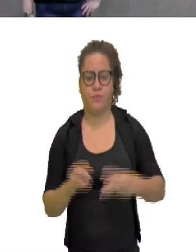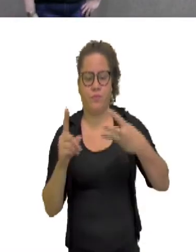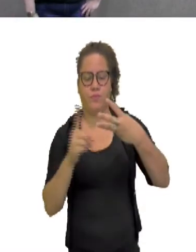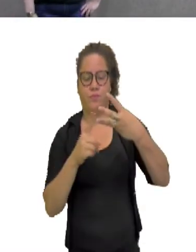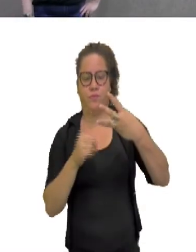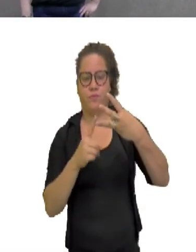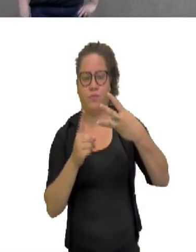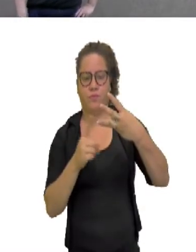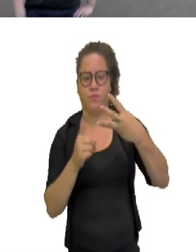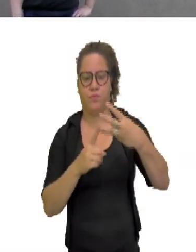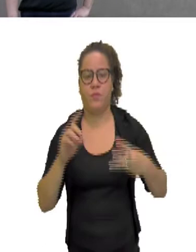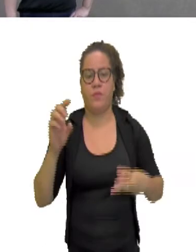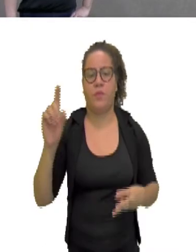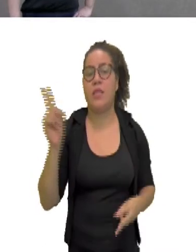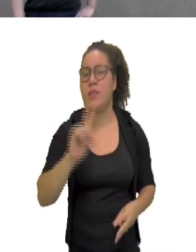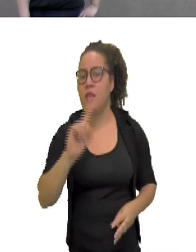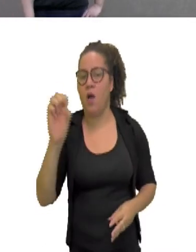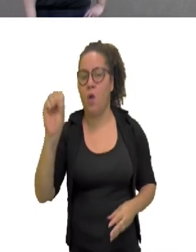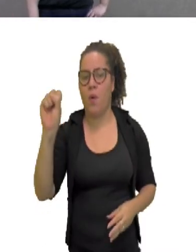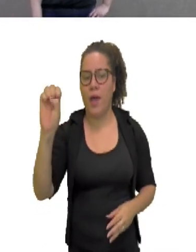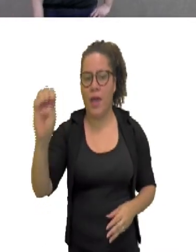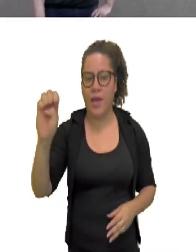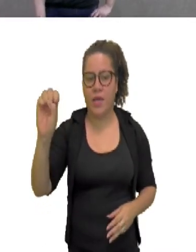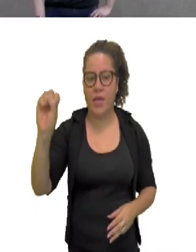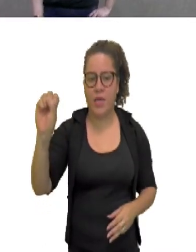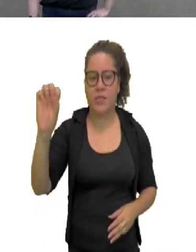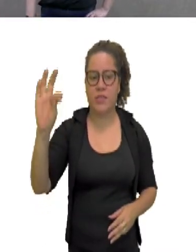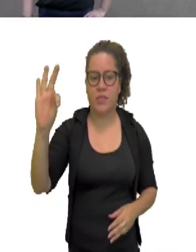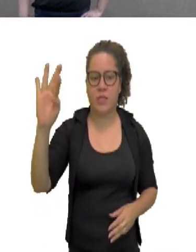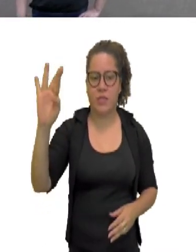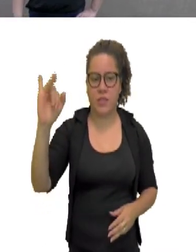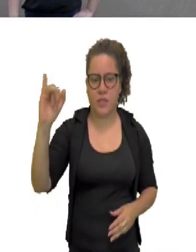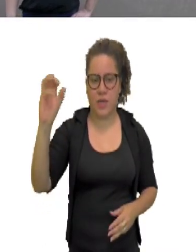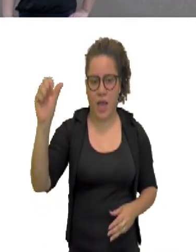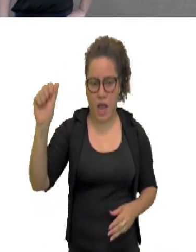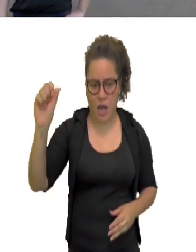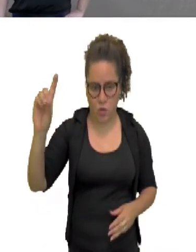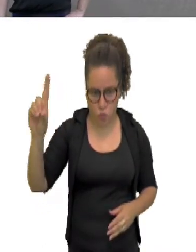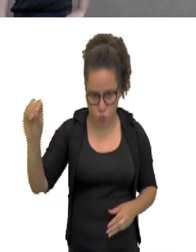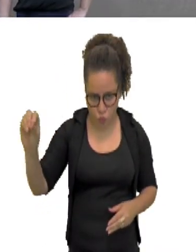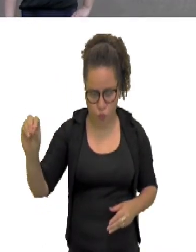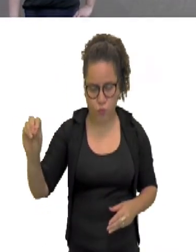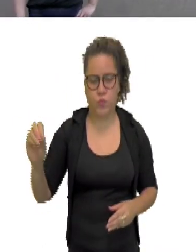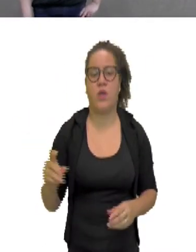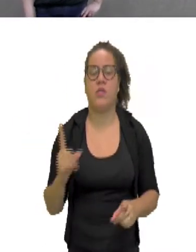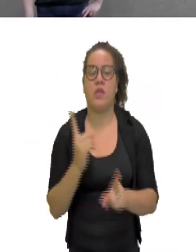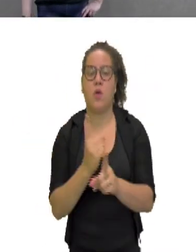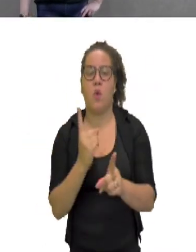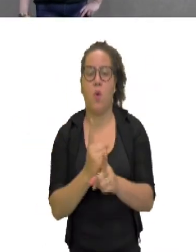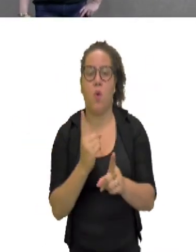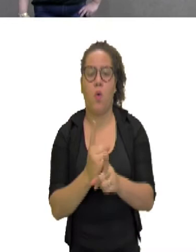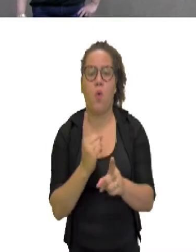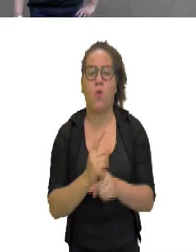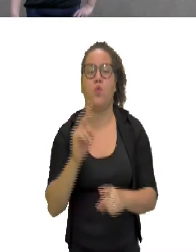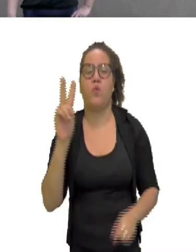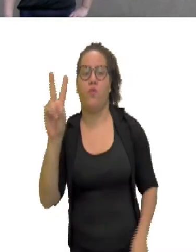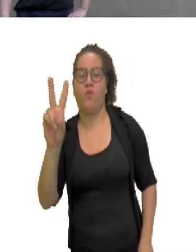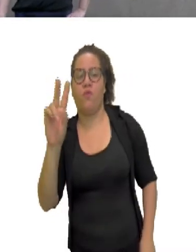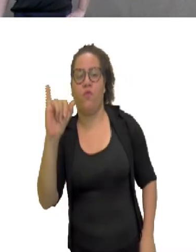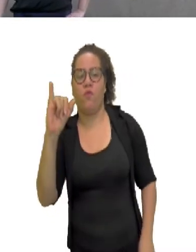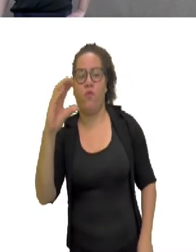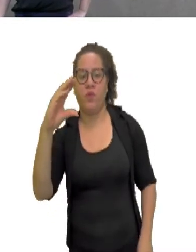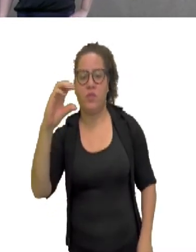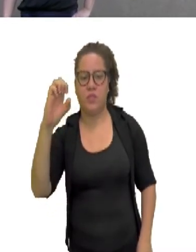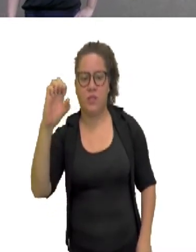Tecido muscular não estriado apresenta contração involuntária e é encontrado nas vísceras, tais como